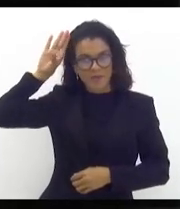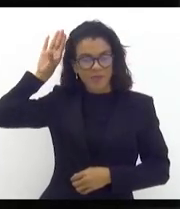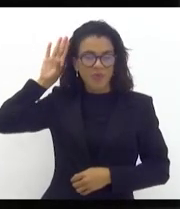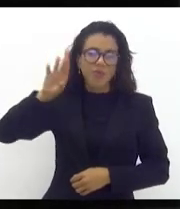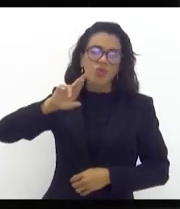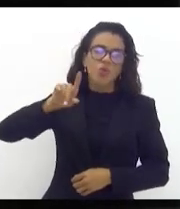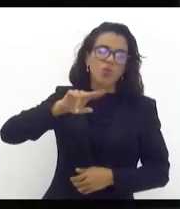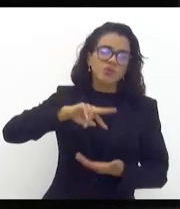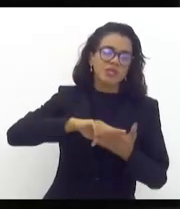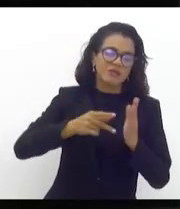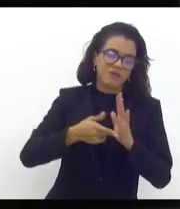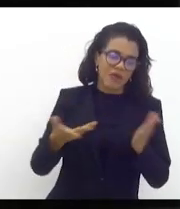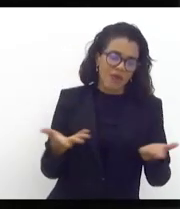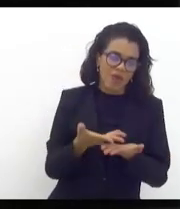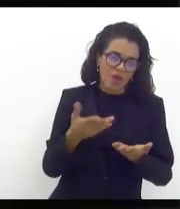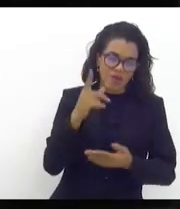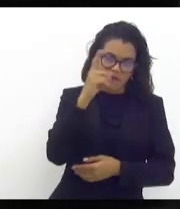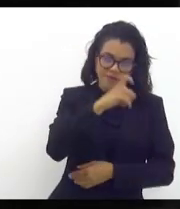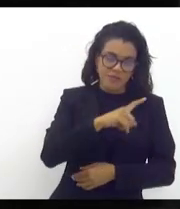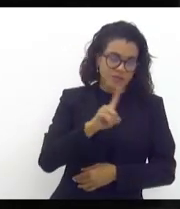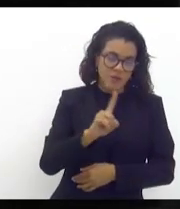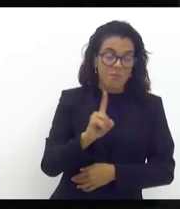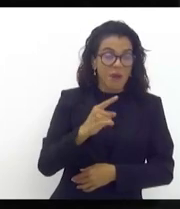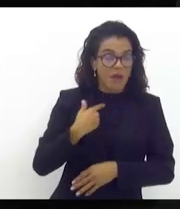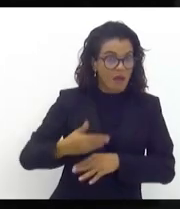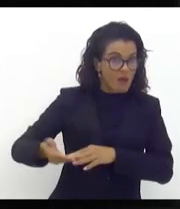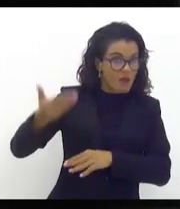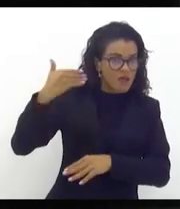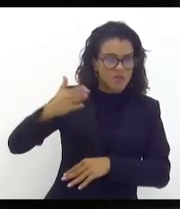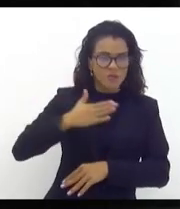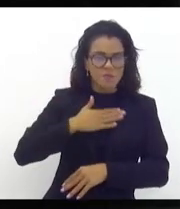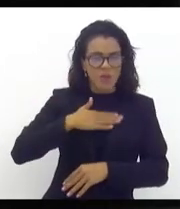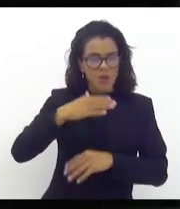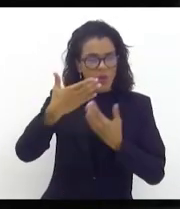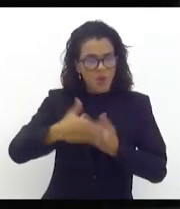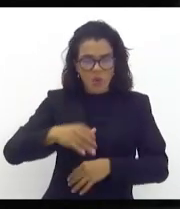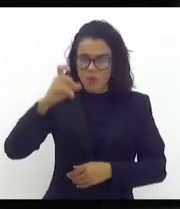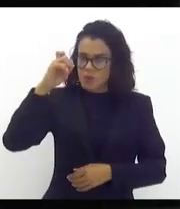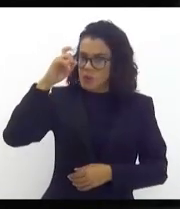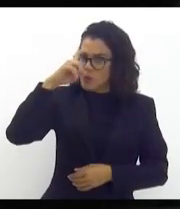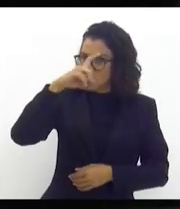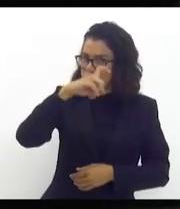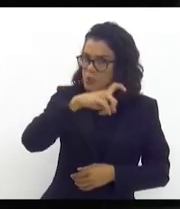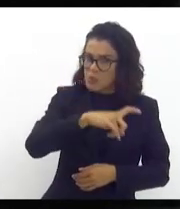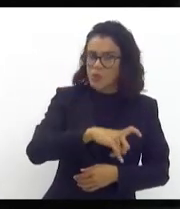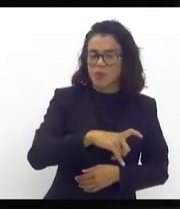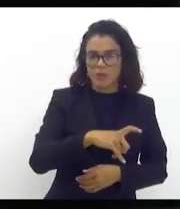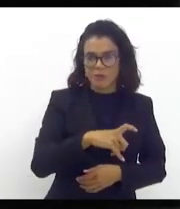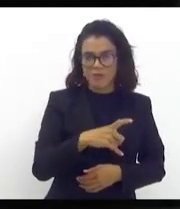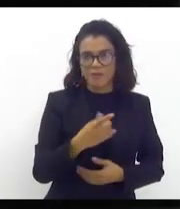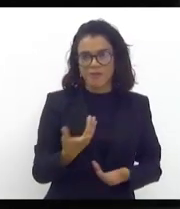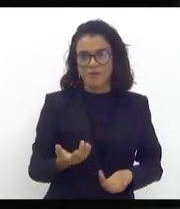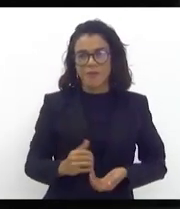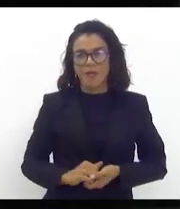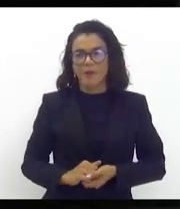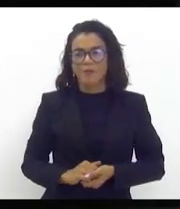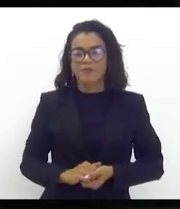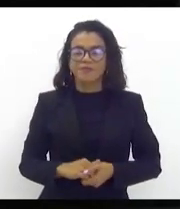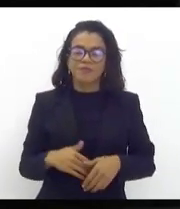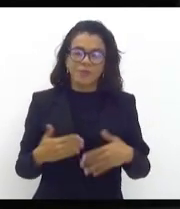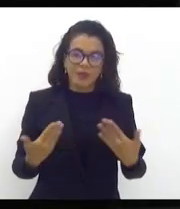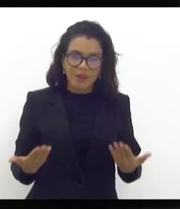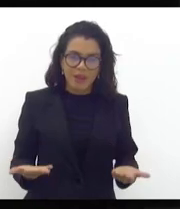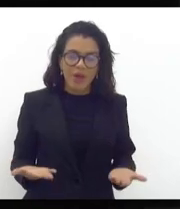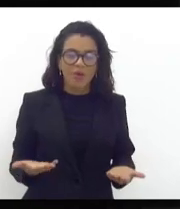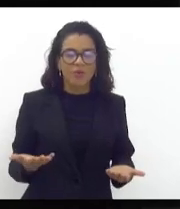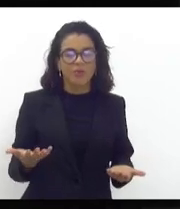tenha sido difícil, mas como é que a gente vai fazer, né, a pacificação de todas essas questões? Então, eu